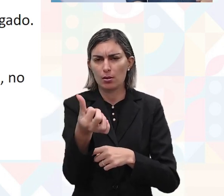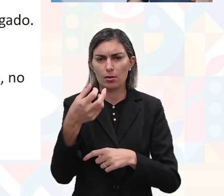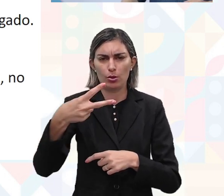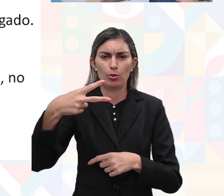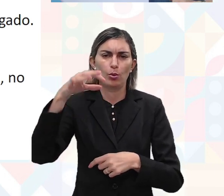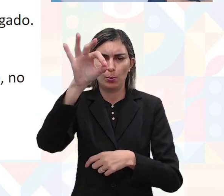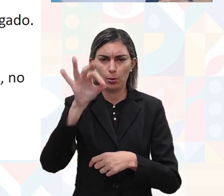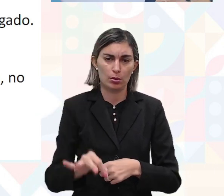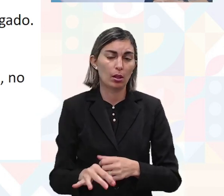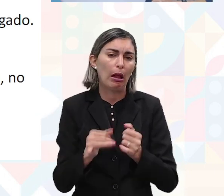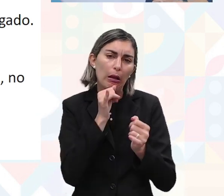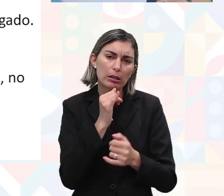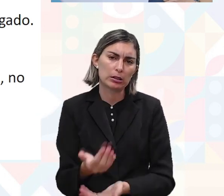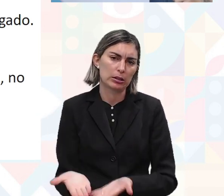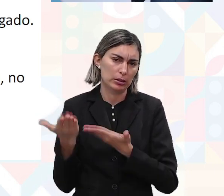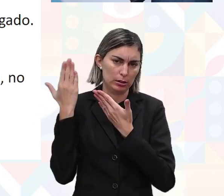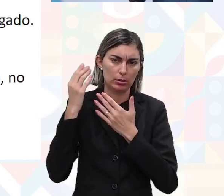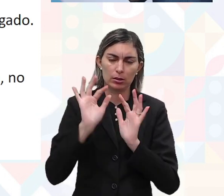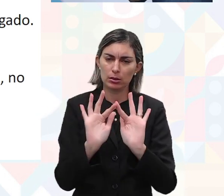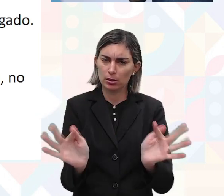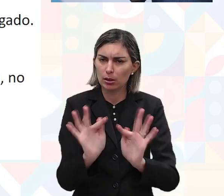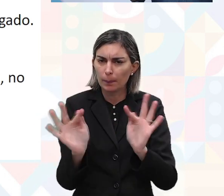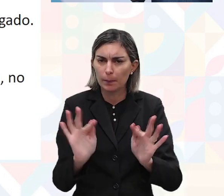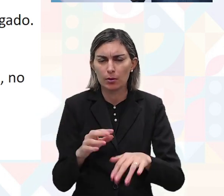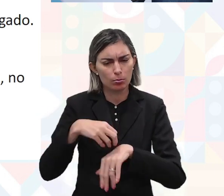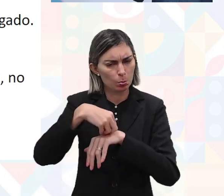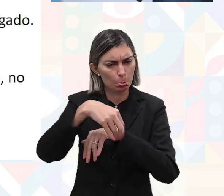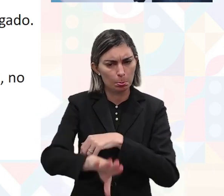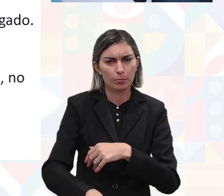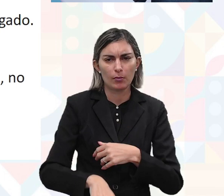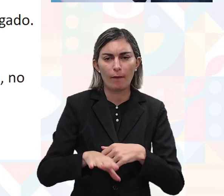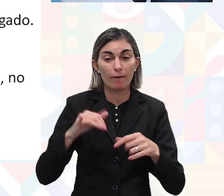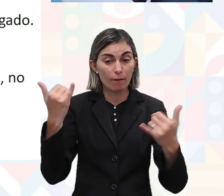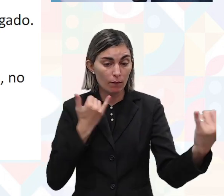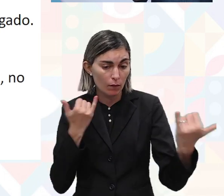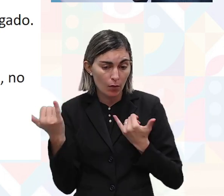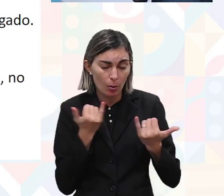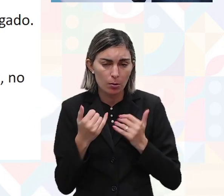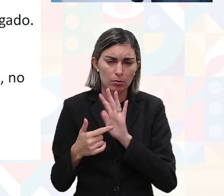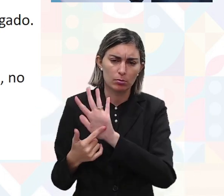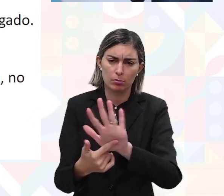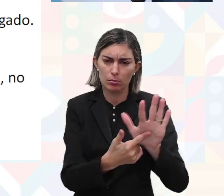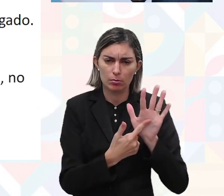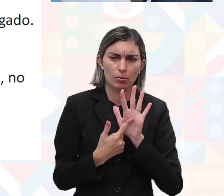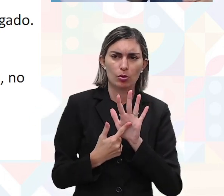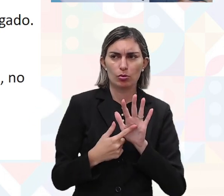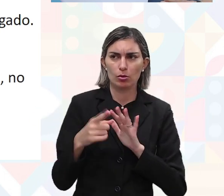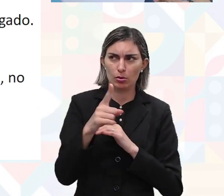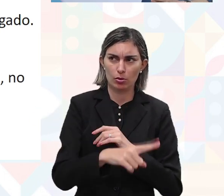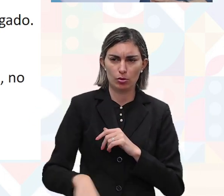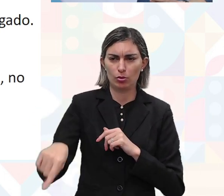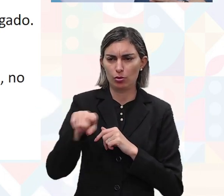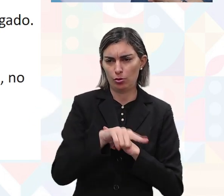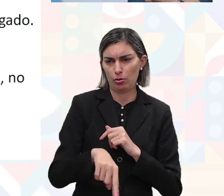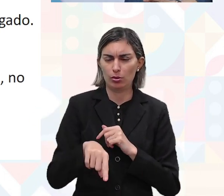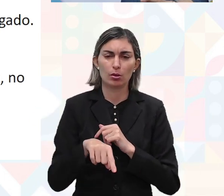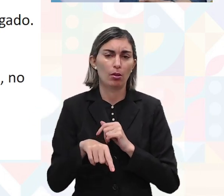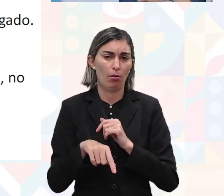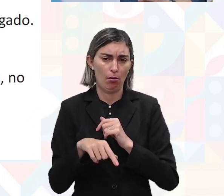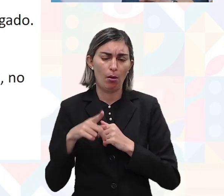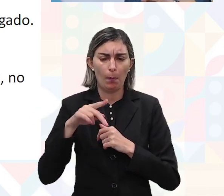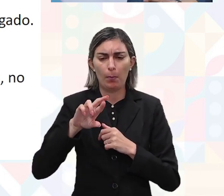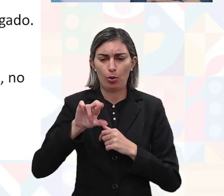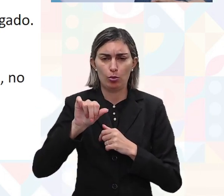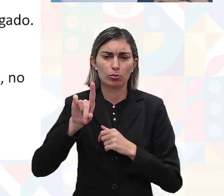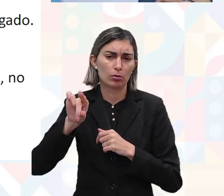45,62%. Esse exemplo bem simples traz a informação para mostrar para a gente, para mostrar para vocês, que a